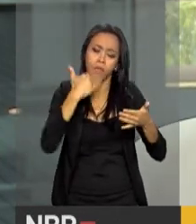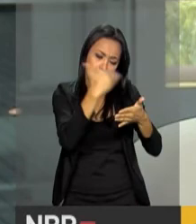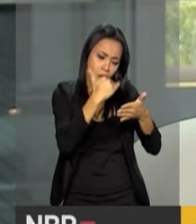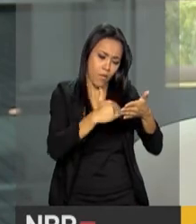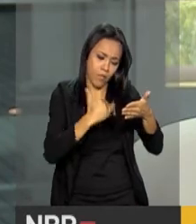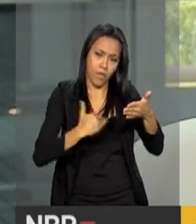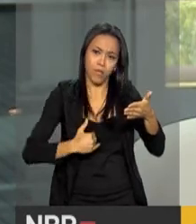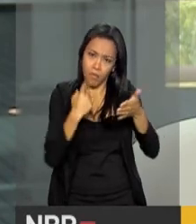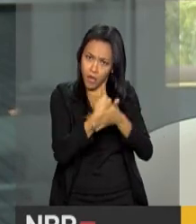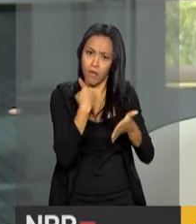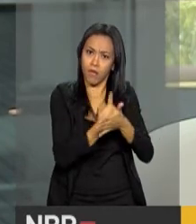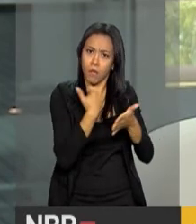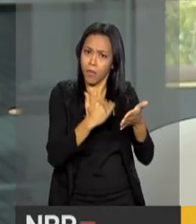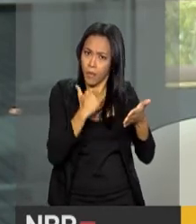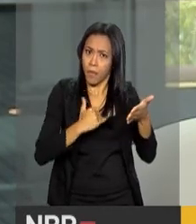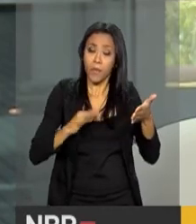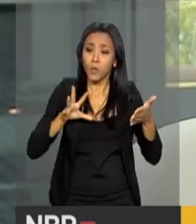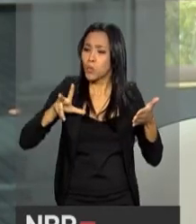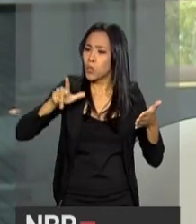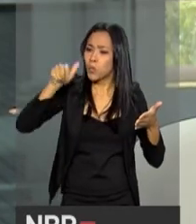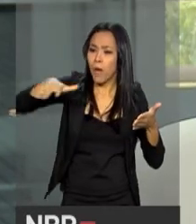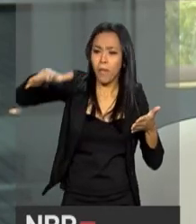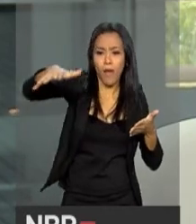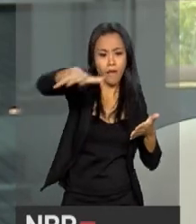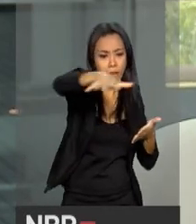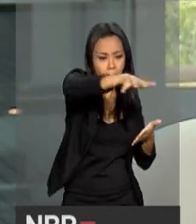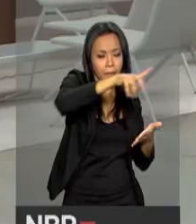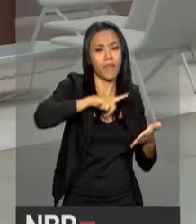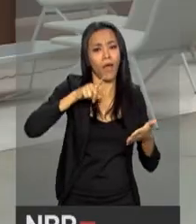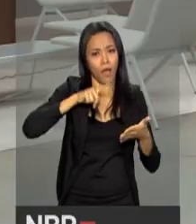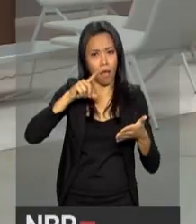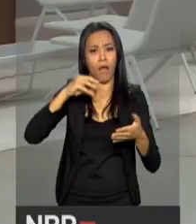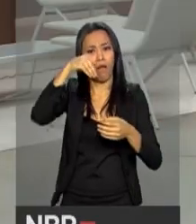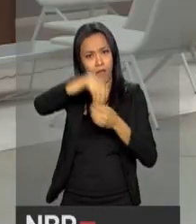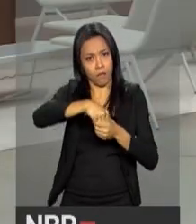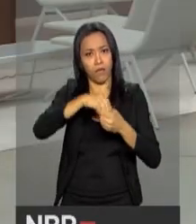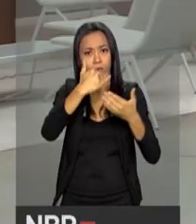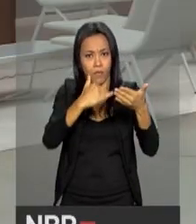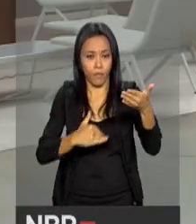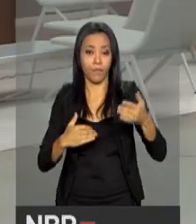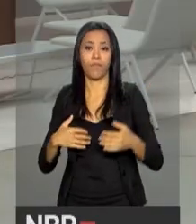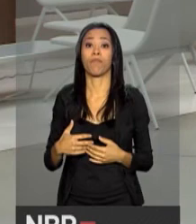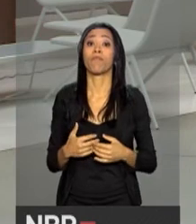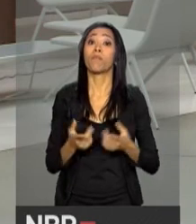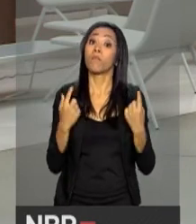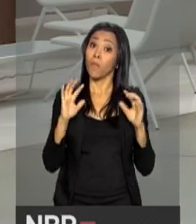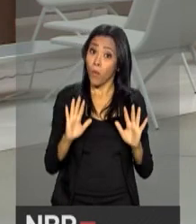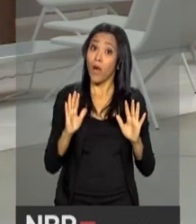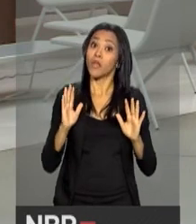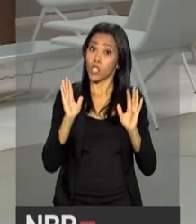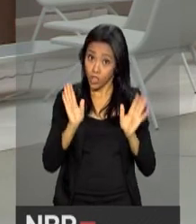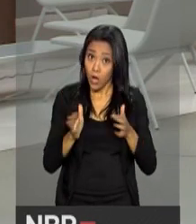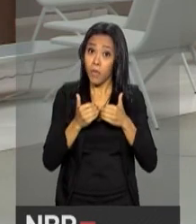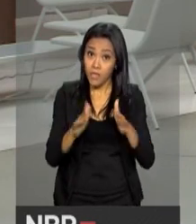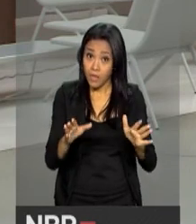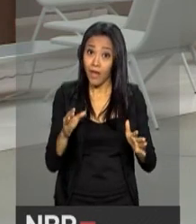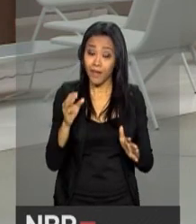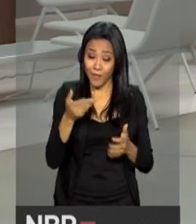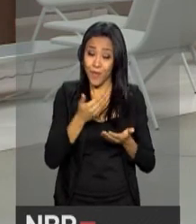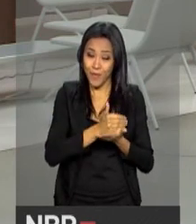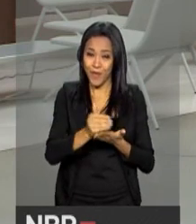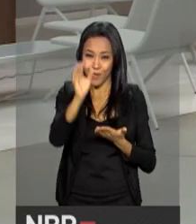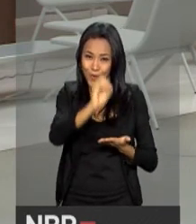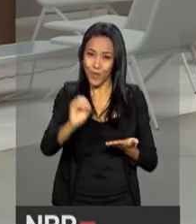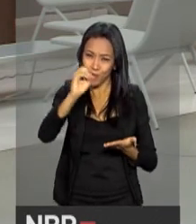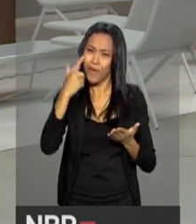atividades todas as culturas se estão contempladas bom e as visitas já começaram no início de outubro a gente vai mostrar pra